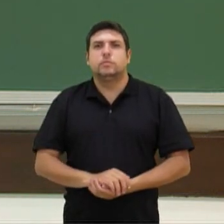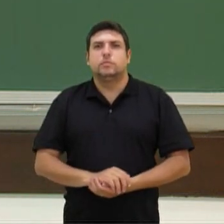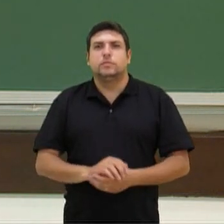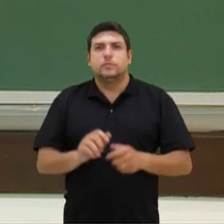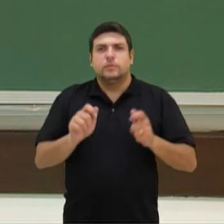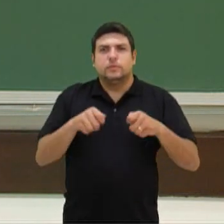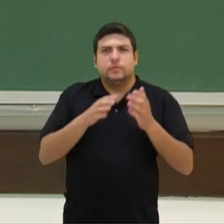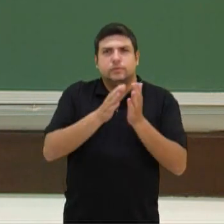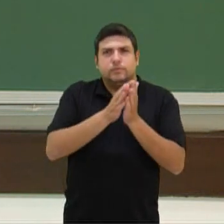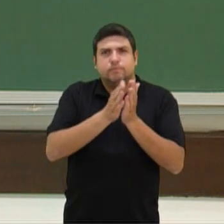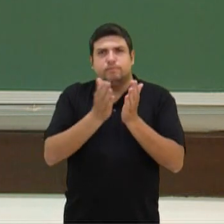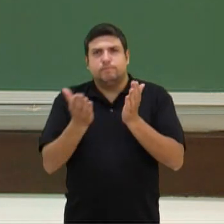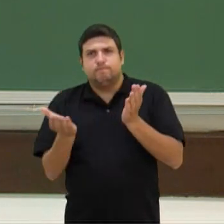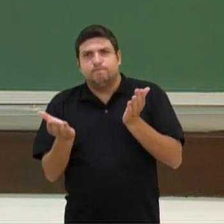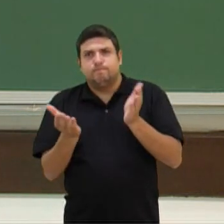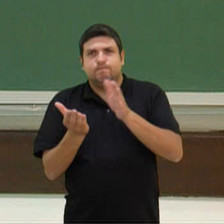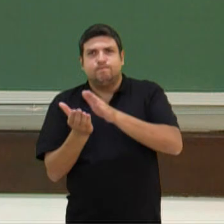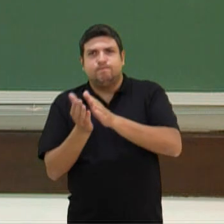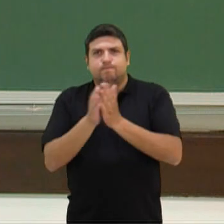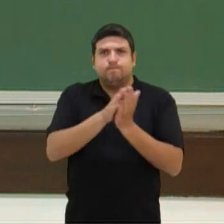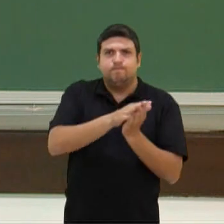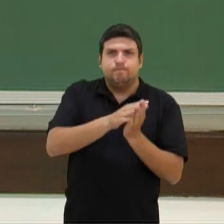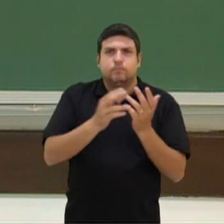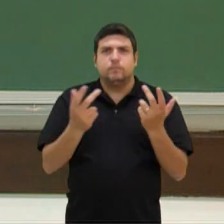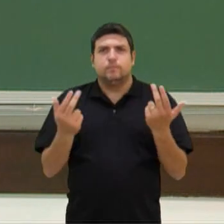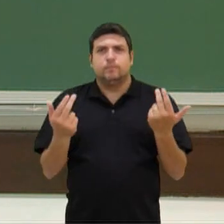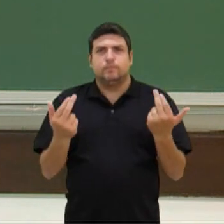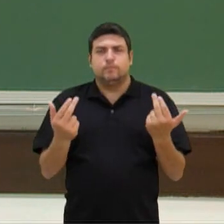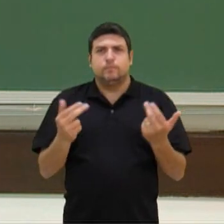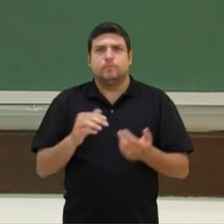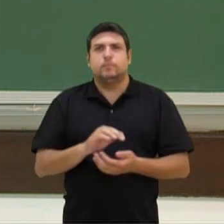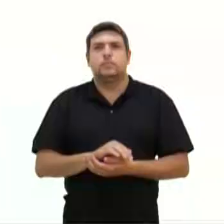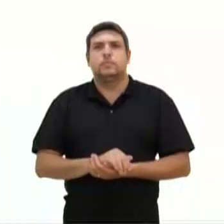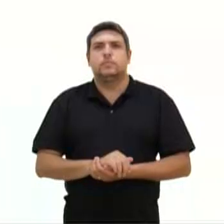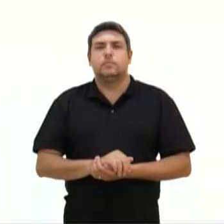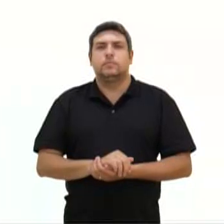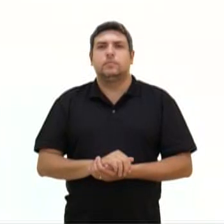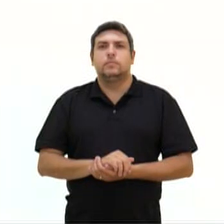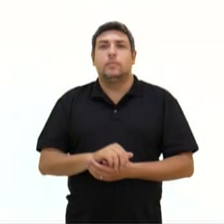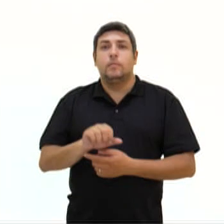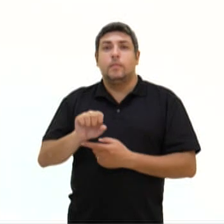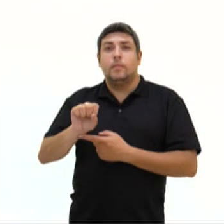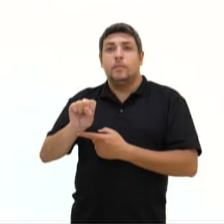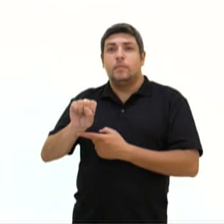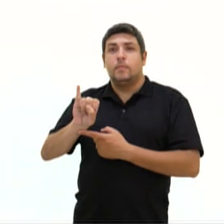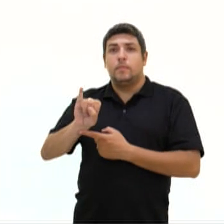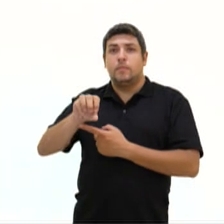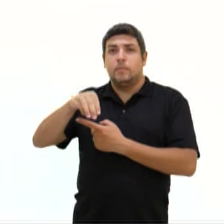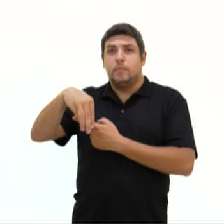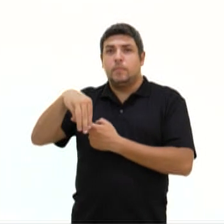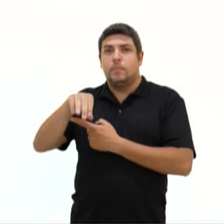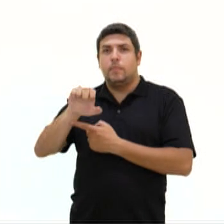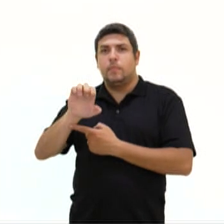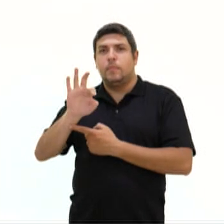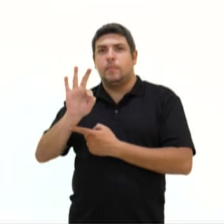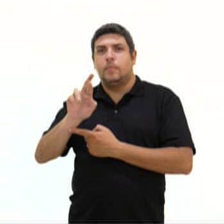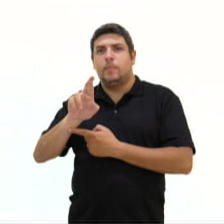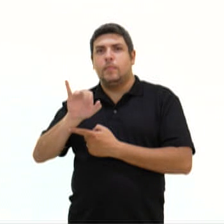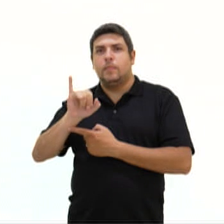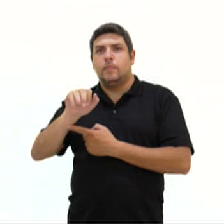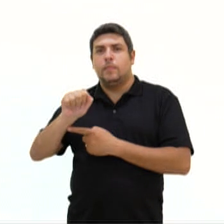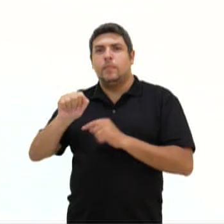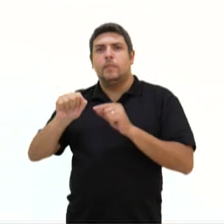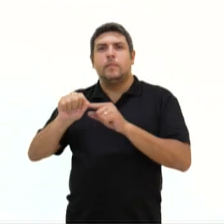perfeitamente, a simetria. Os casos de simetria, em geometria, a figura vai